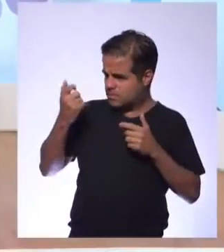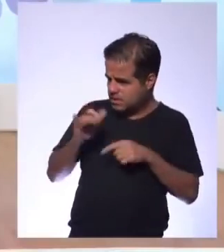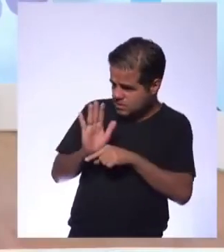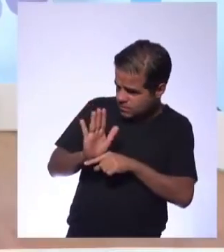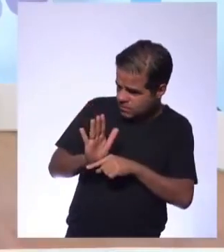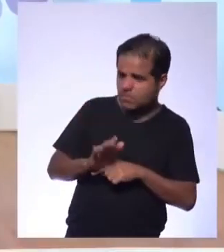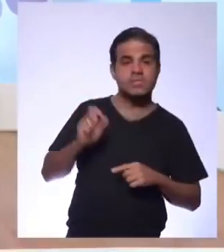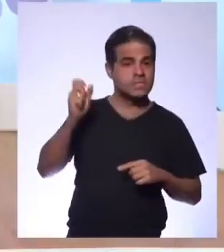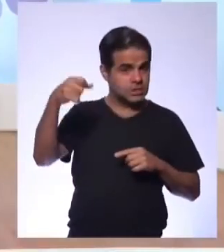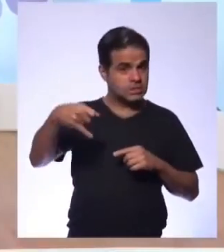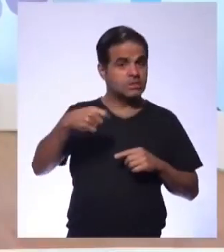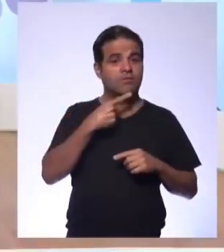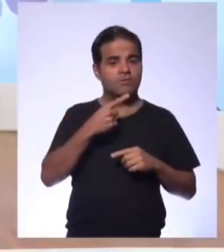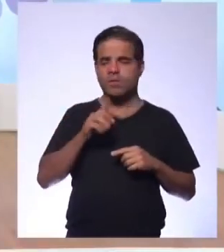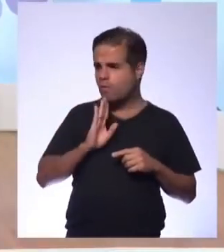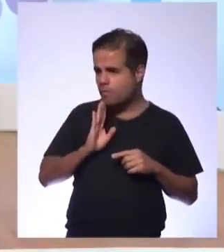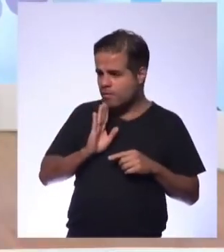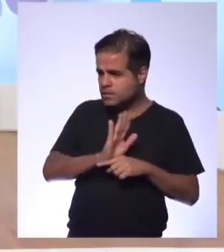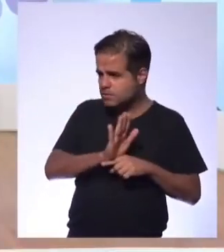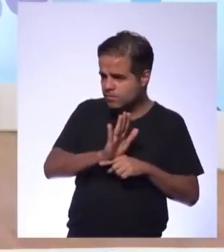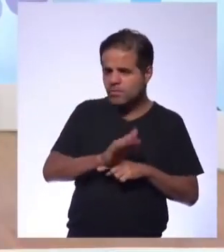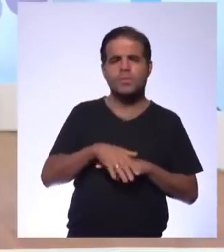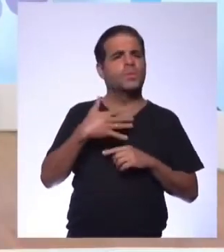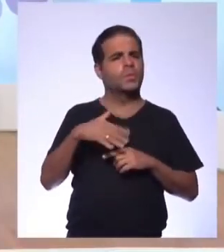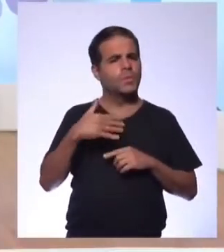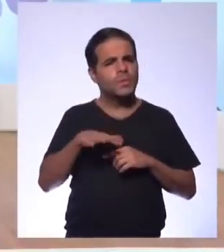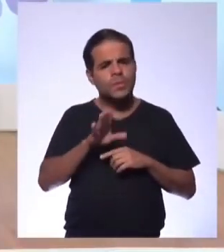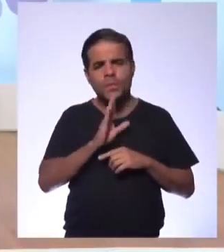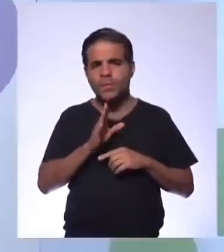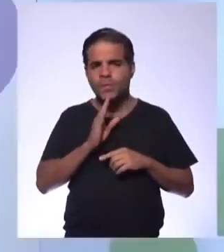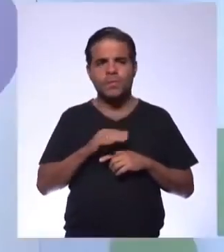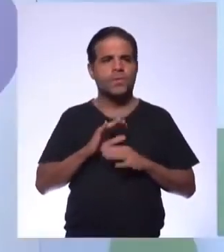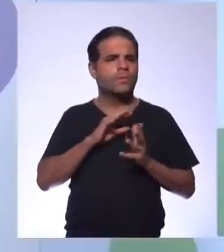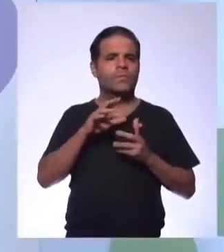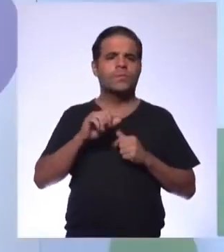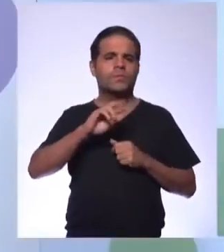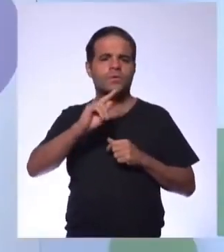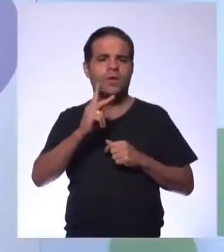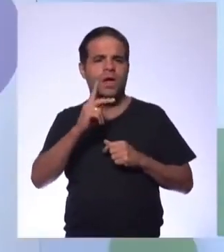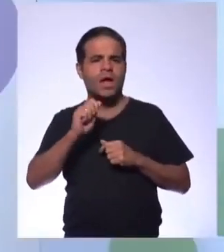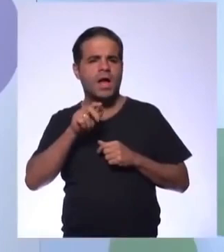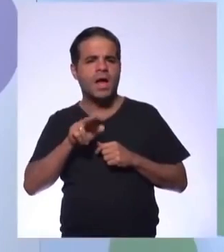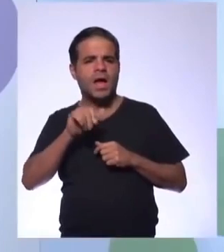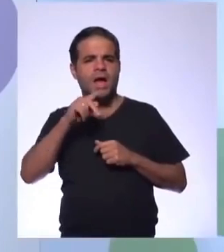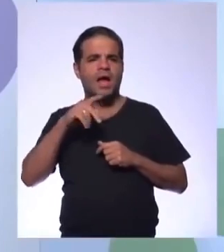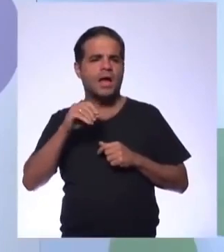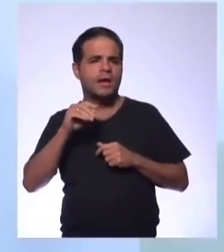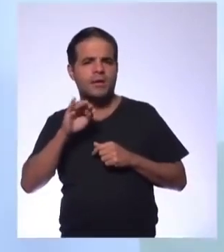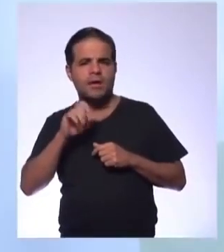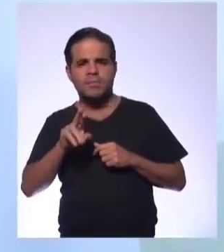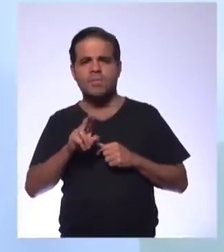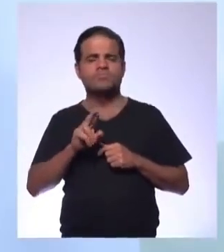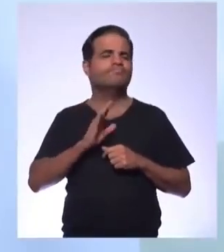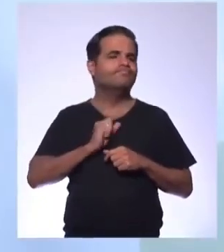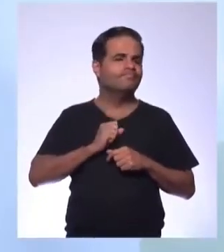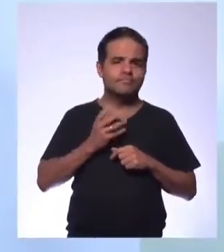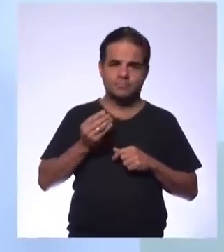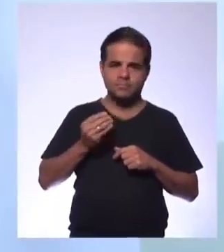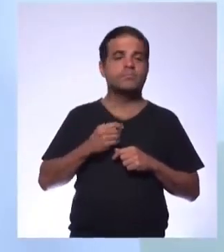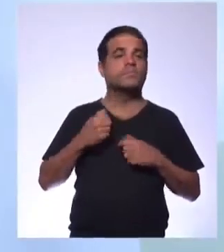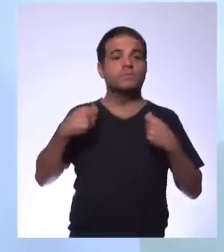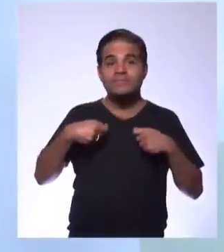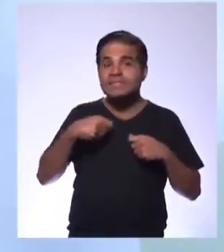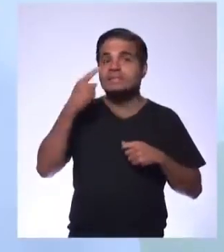vamos falar desse não filme. acredito. Você conhece bastante? Bastante. Curte Mundo Harry Potter? Nossa, gosto pra caramba, viu? Gente, Gente, eu confesso que eu tive